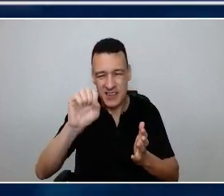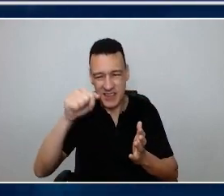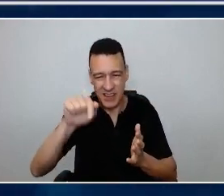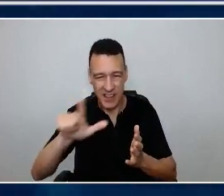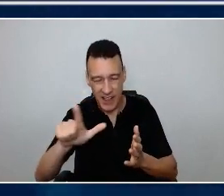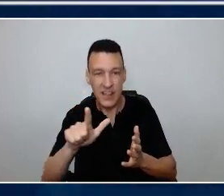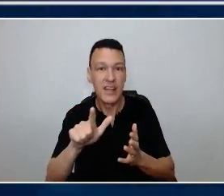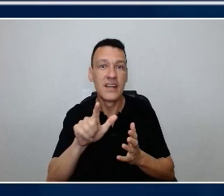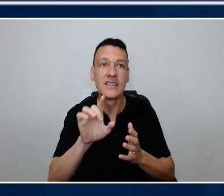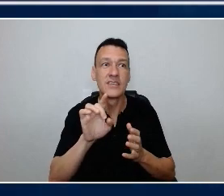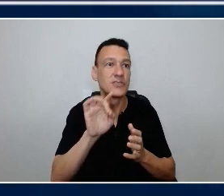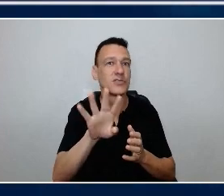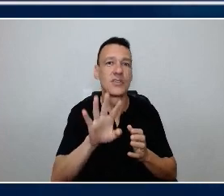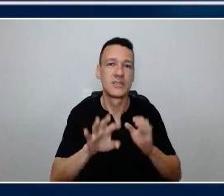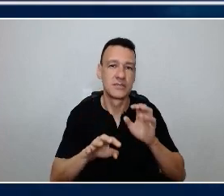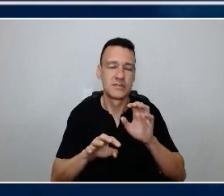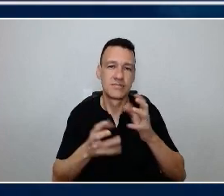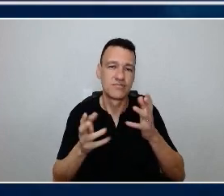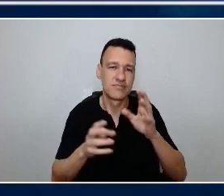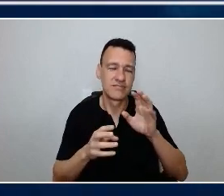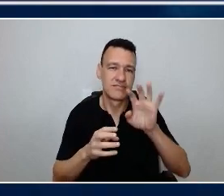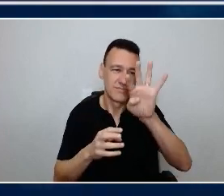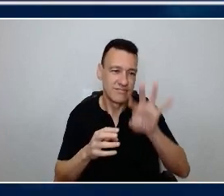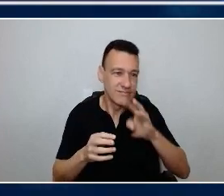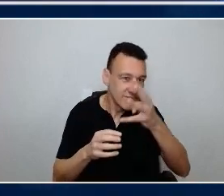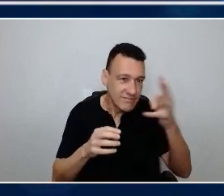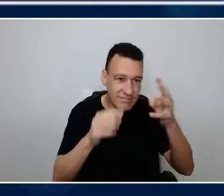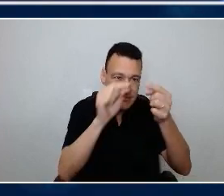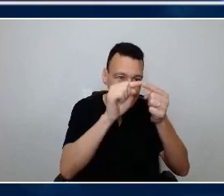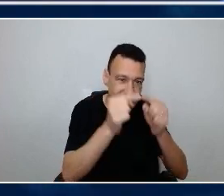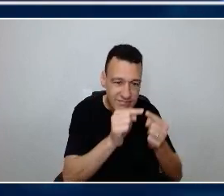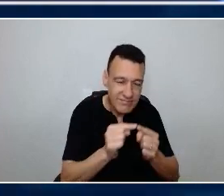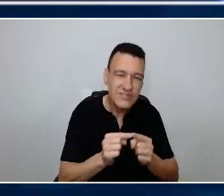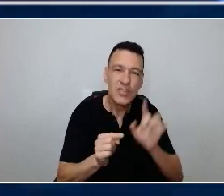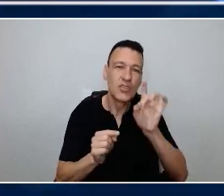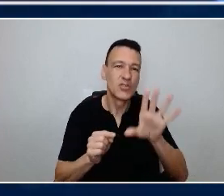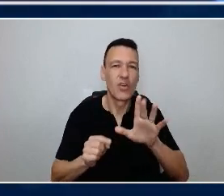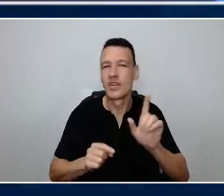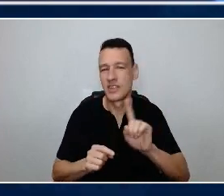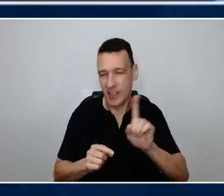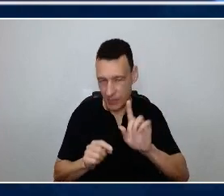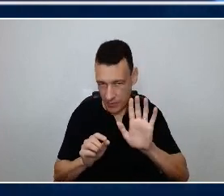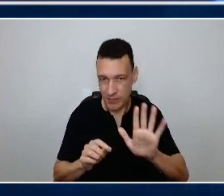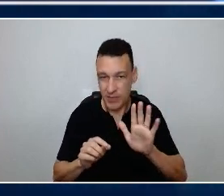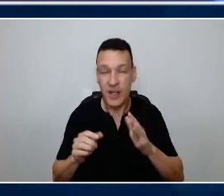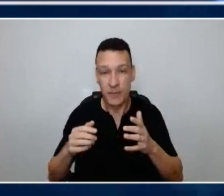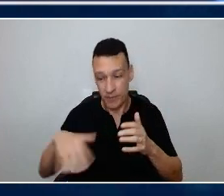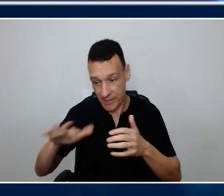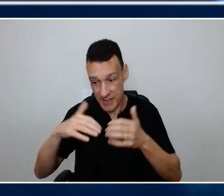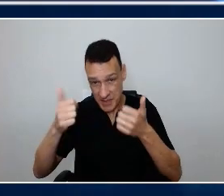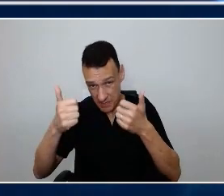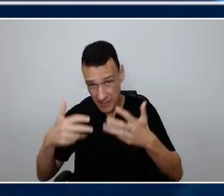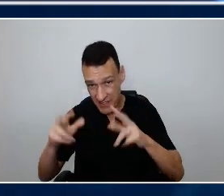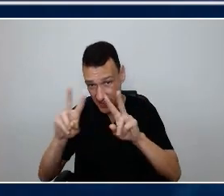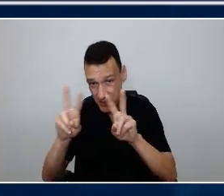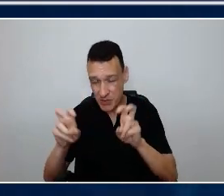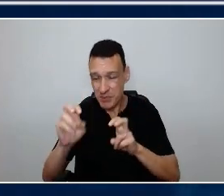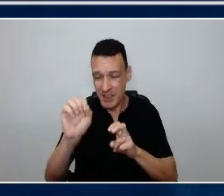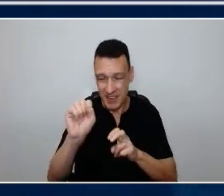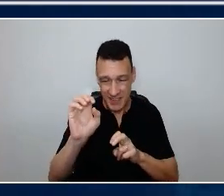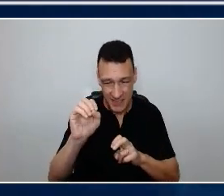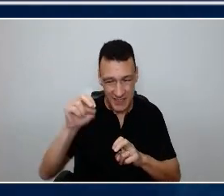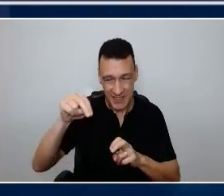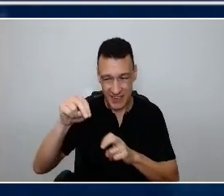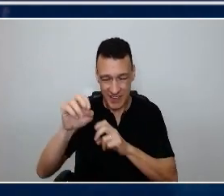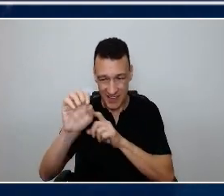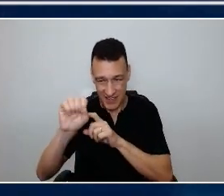as pessoas às vezes falam sobre no tem a a a incorreta percepção que você só fala sobre